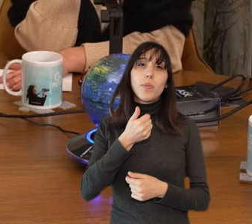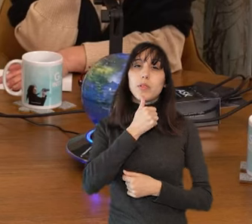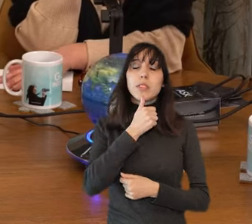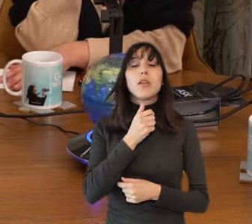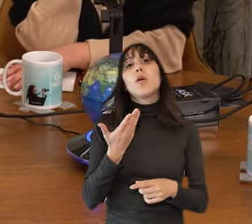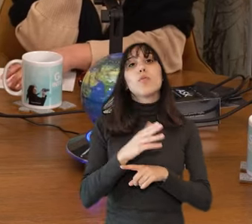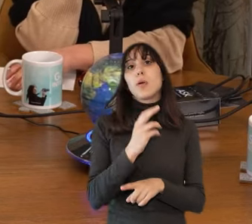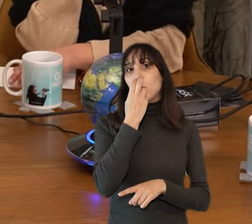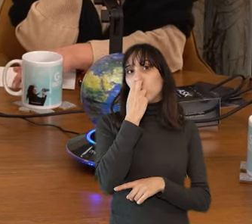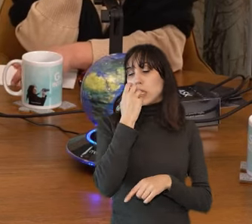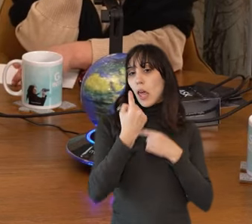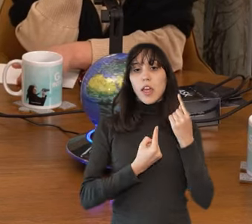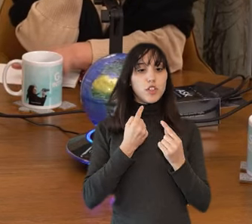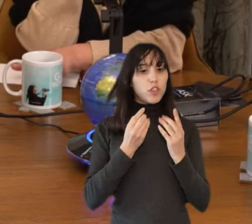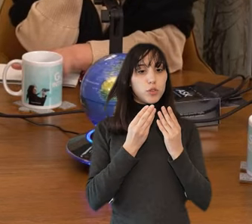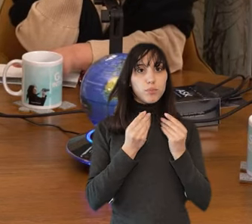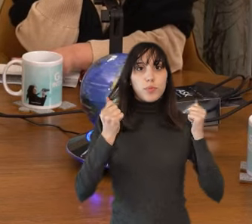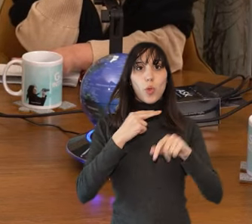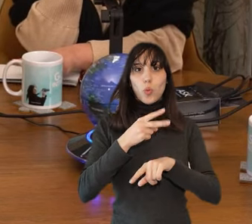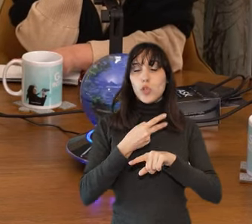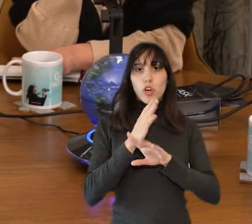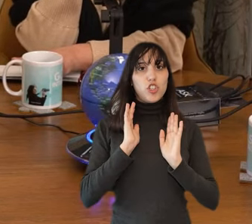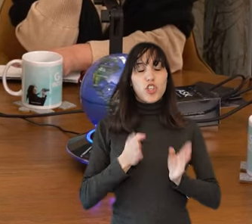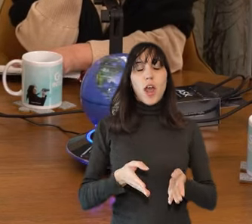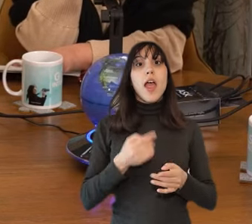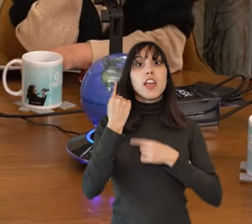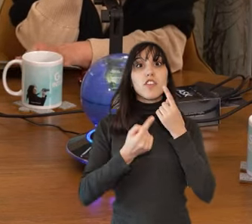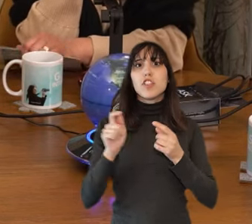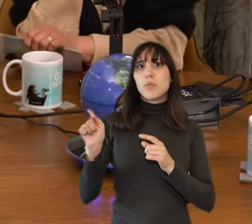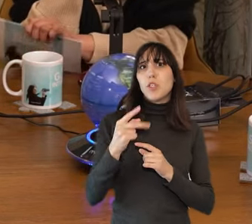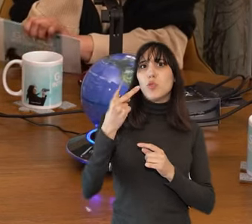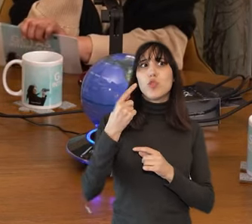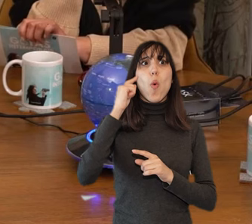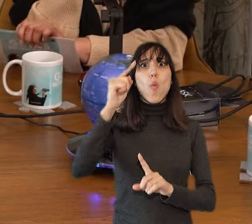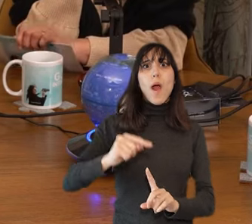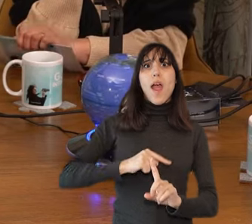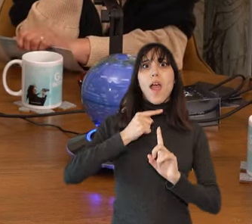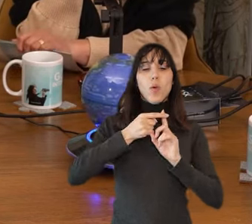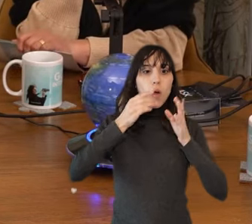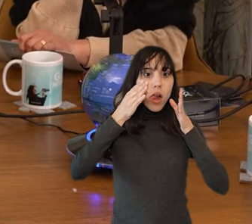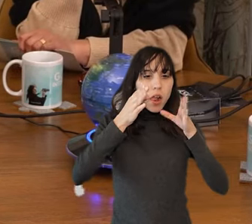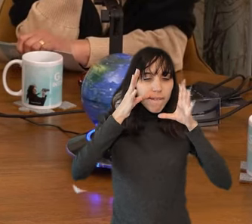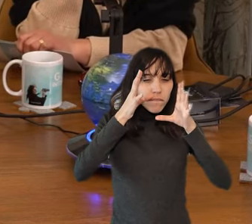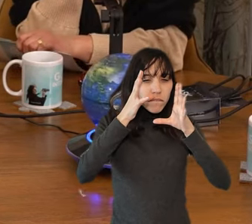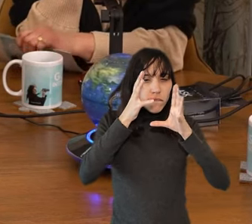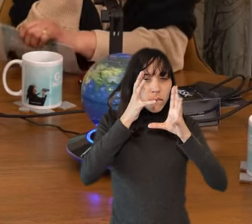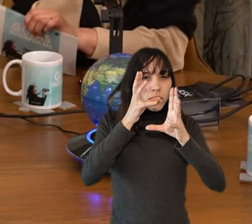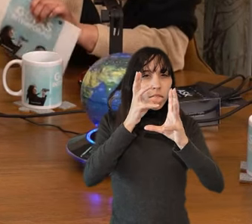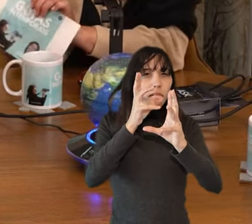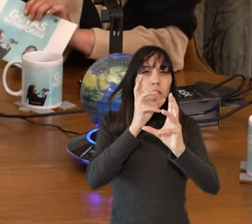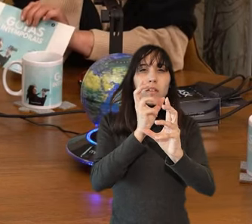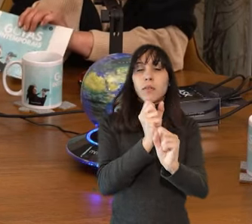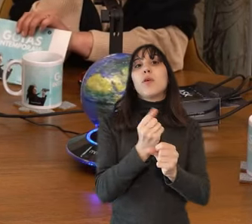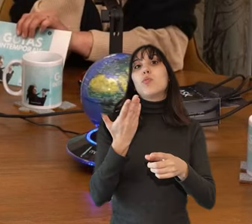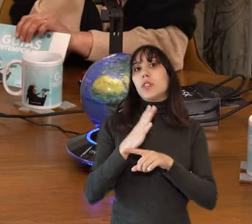curiosidades às vezes extinguem-se ao fim de Du horas e às vezes estão dois meses ou um ano inteiro à volta daquilo não é temos e por